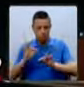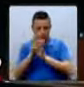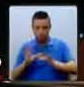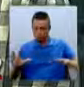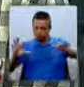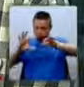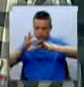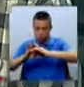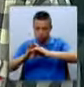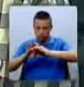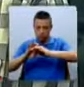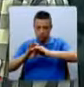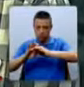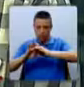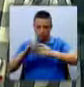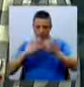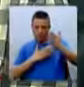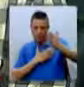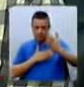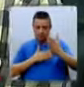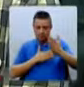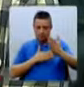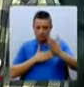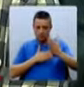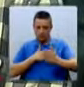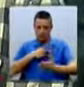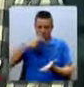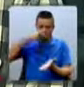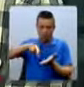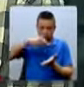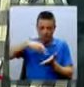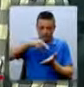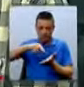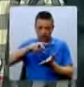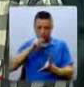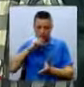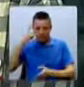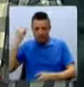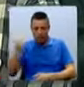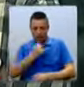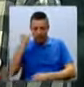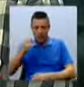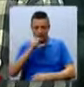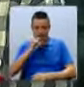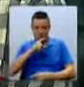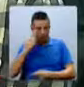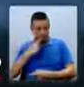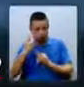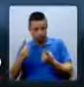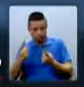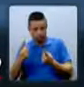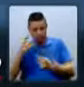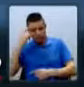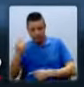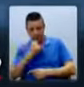tem uma relação, particularmente com um dos dançarinos durante a peça, que, em minha mente, dá um sentido da ideia de o